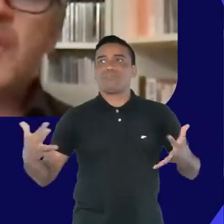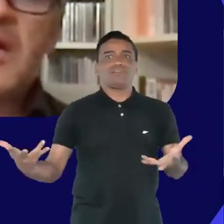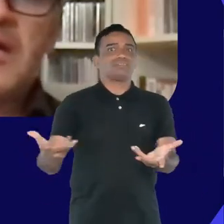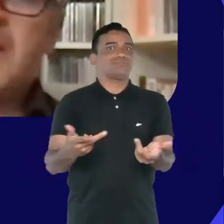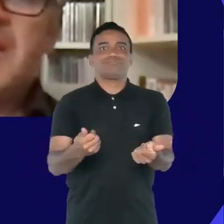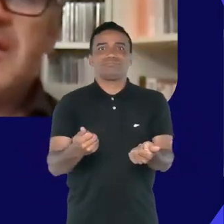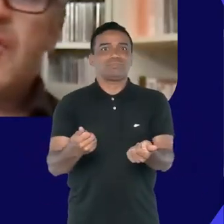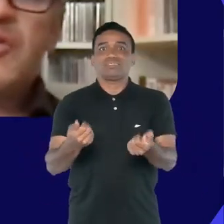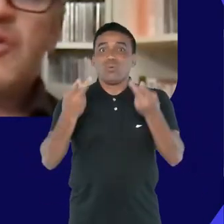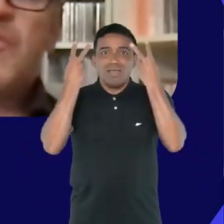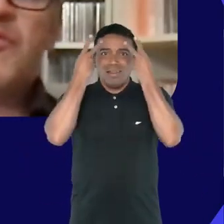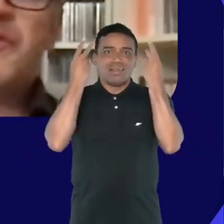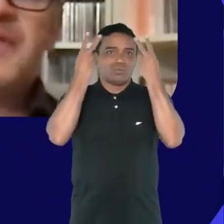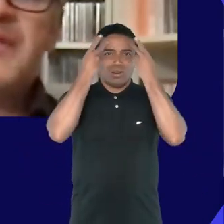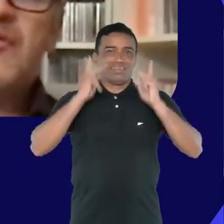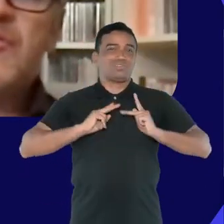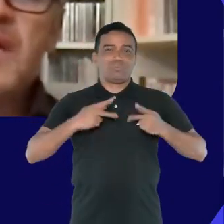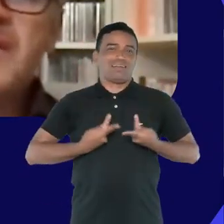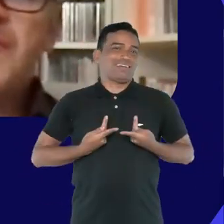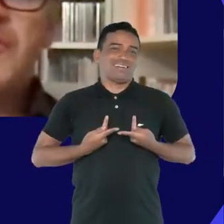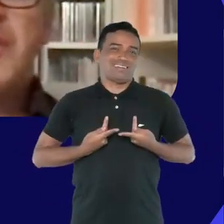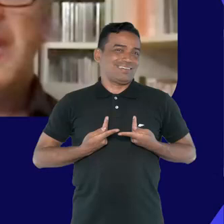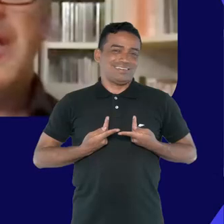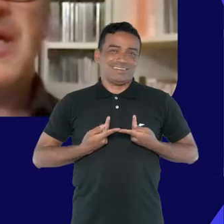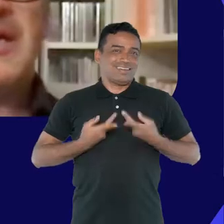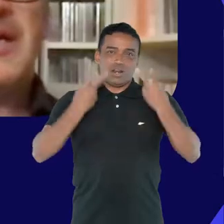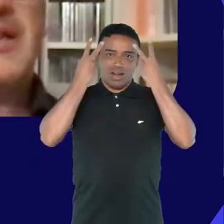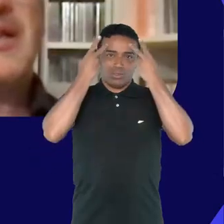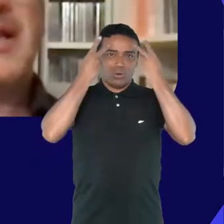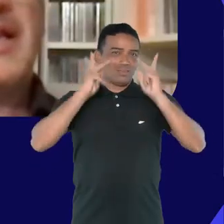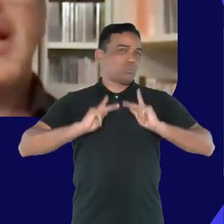nos é natural. Nós, como seres humanos,